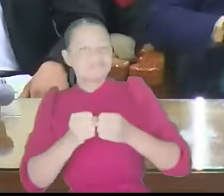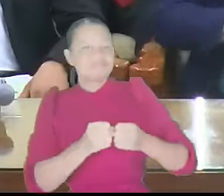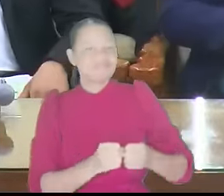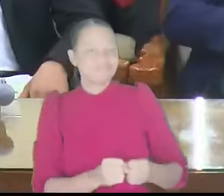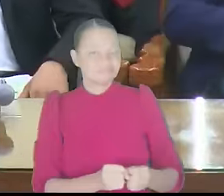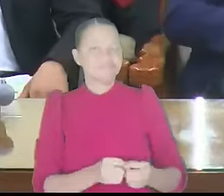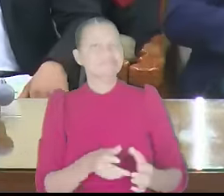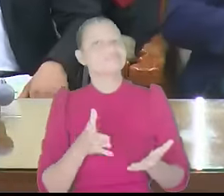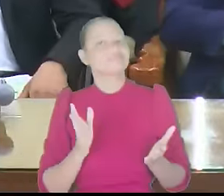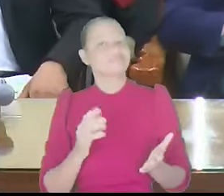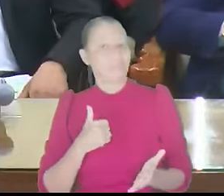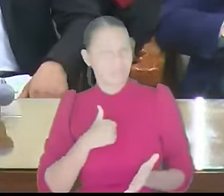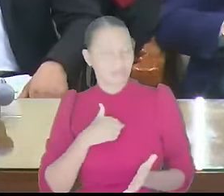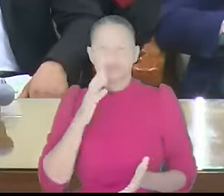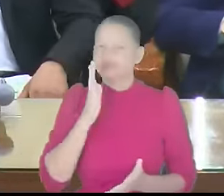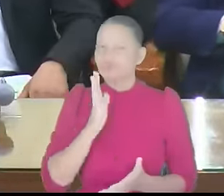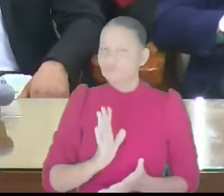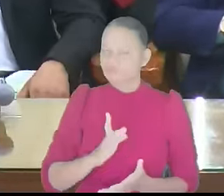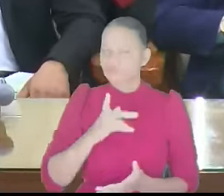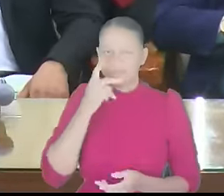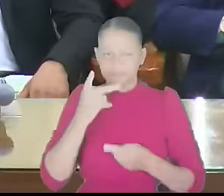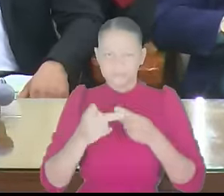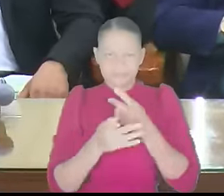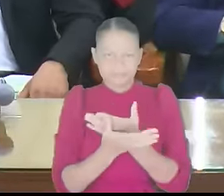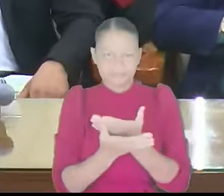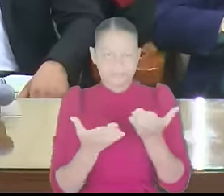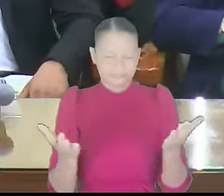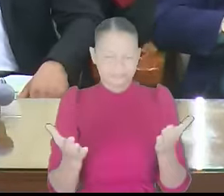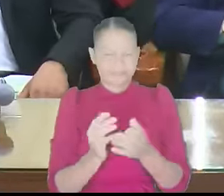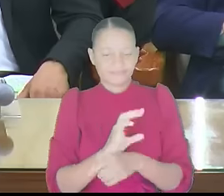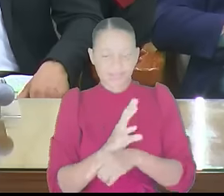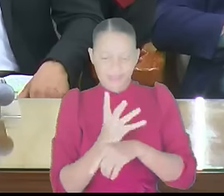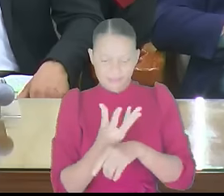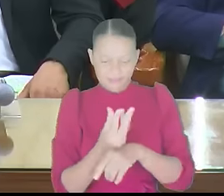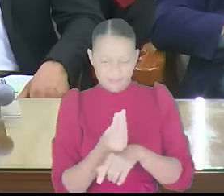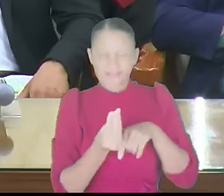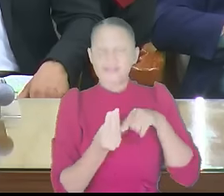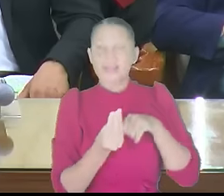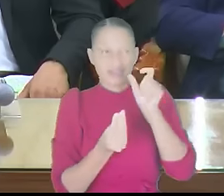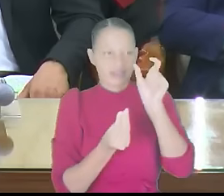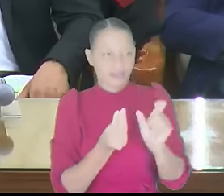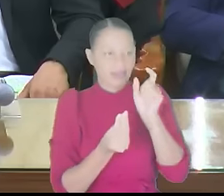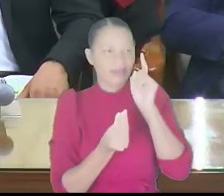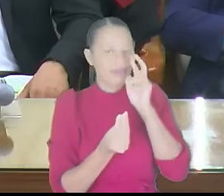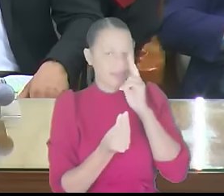que a igreja é comparada com um jardim.